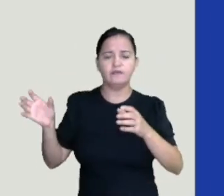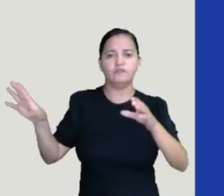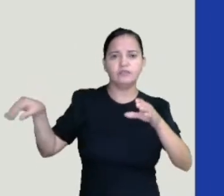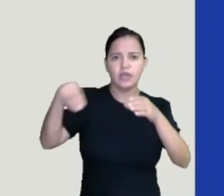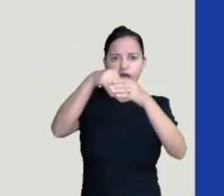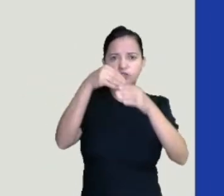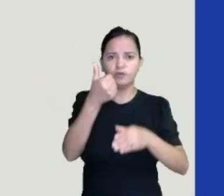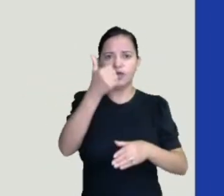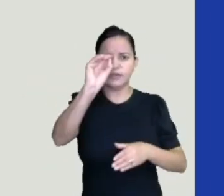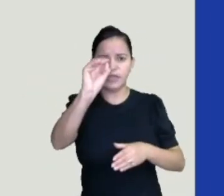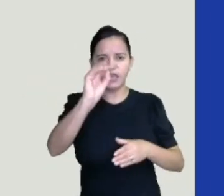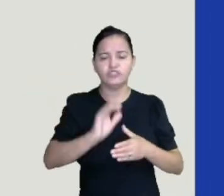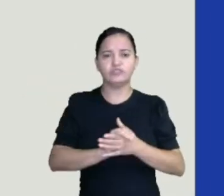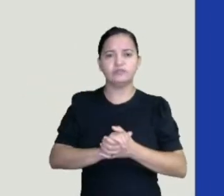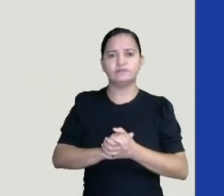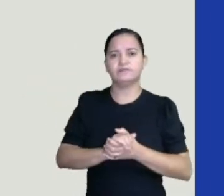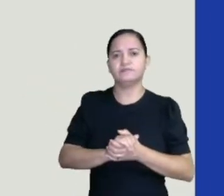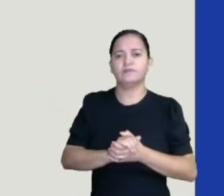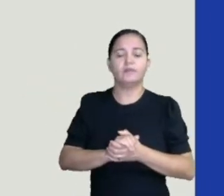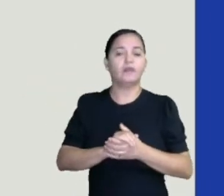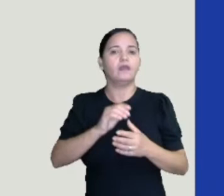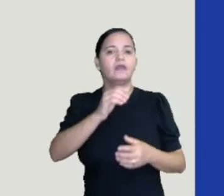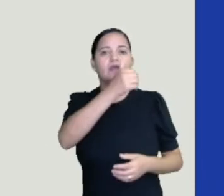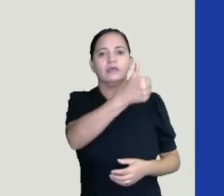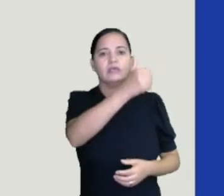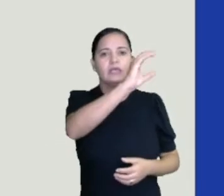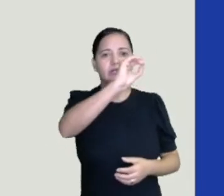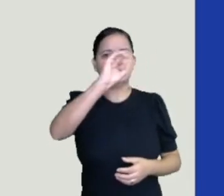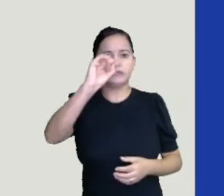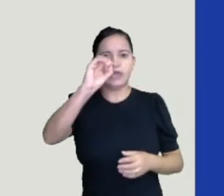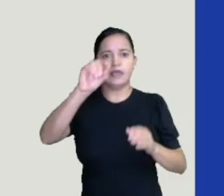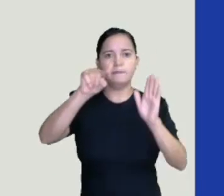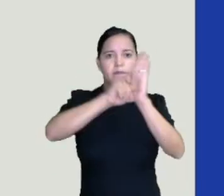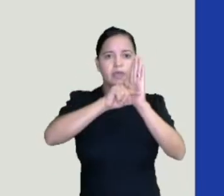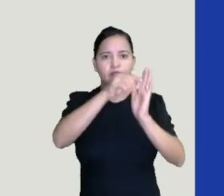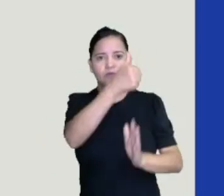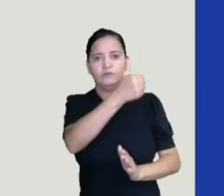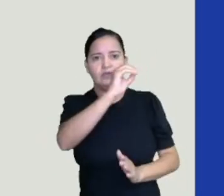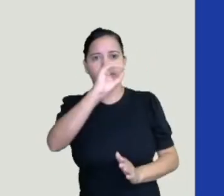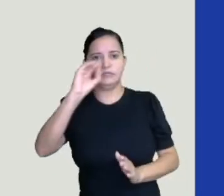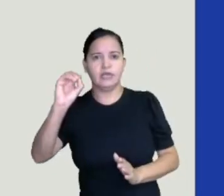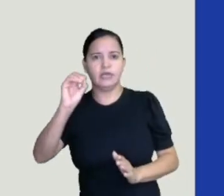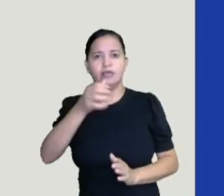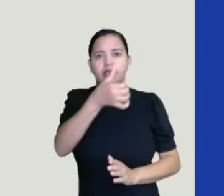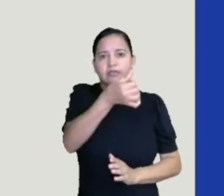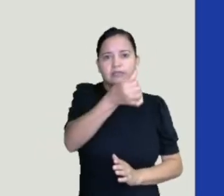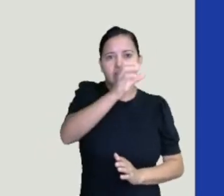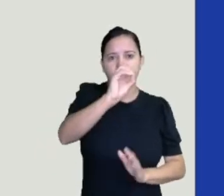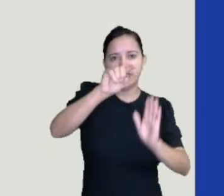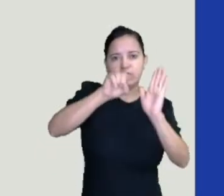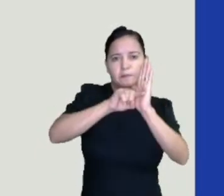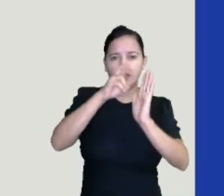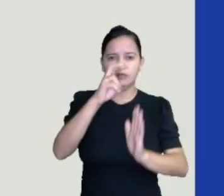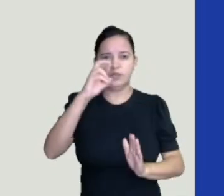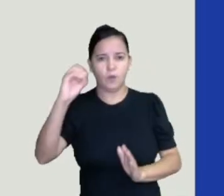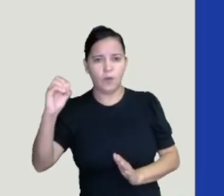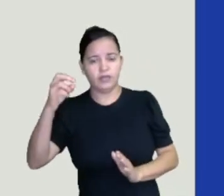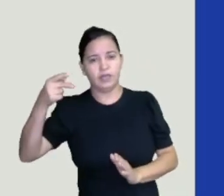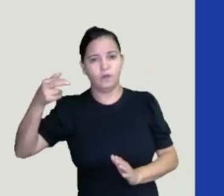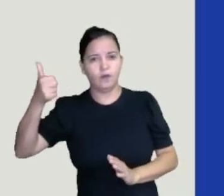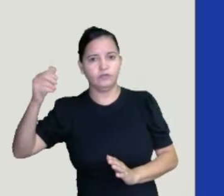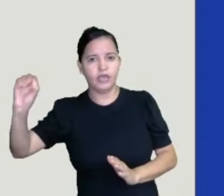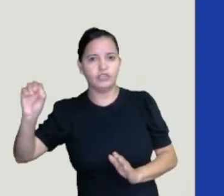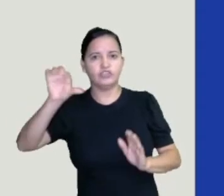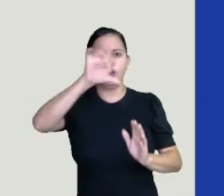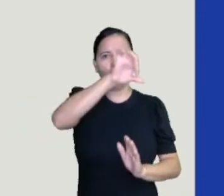Mas, para facilitar, você pode fazer 100 menos 100, que são iguais. 60 menos 50 é igual a 10. E 9